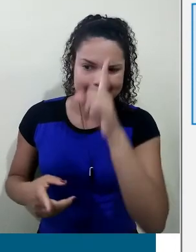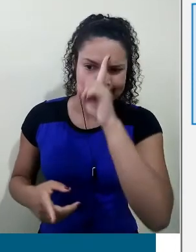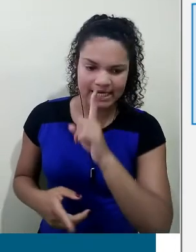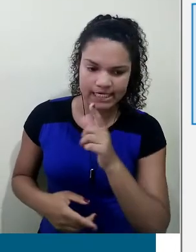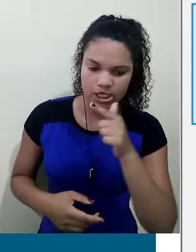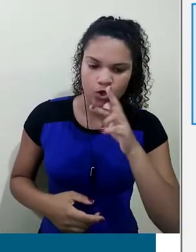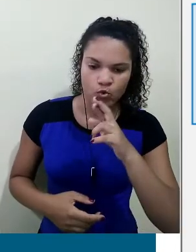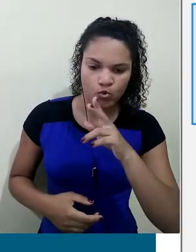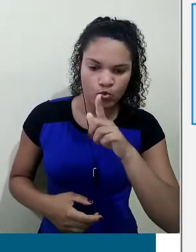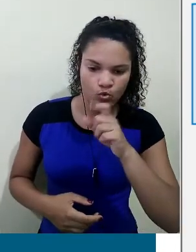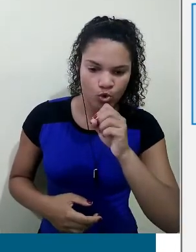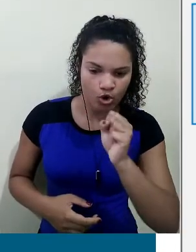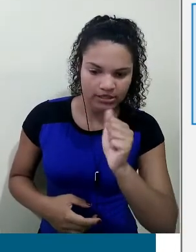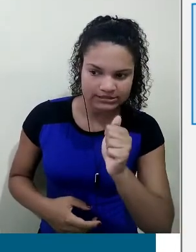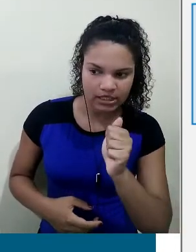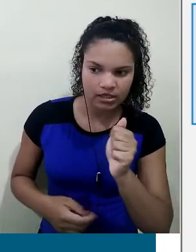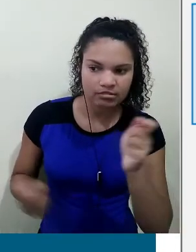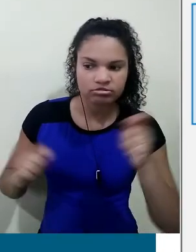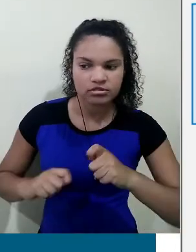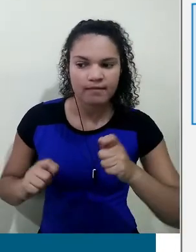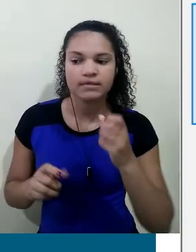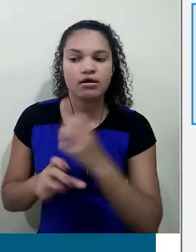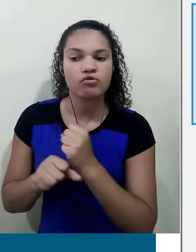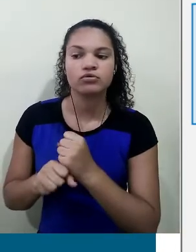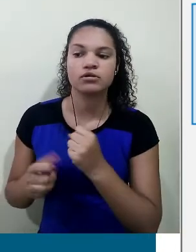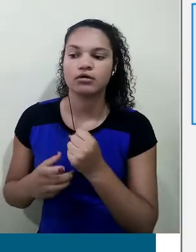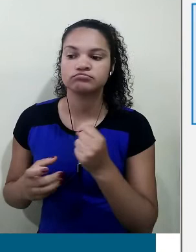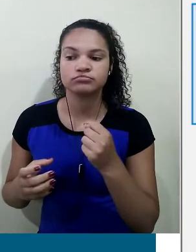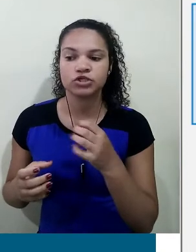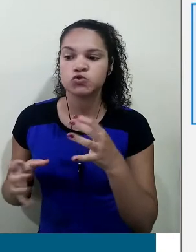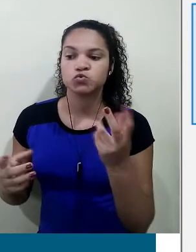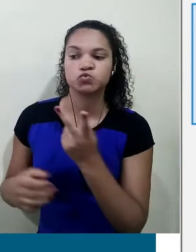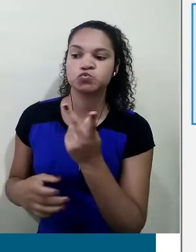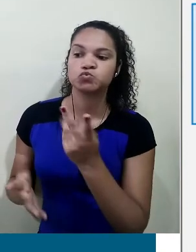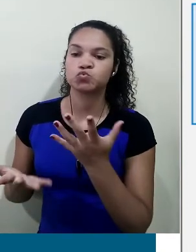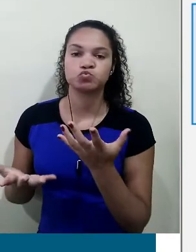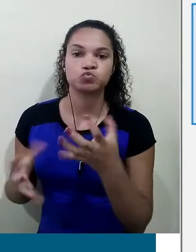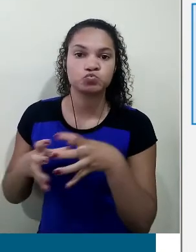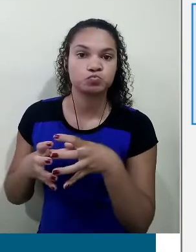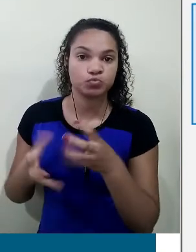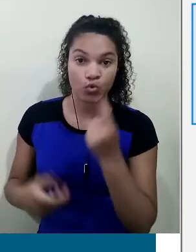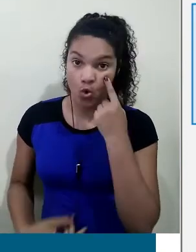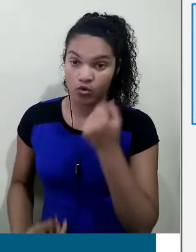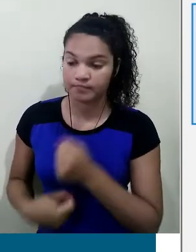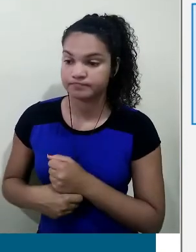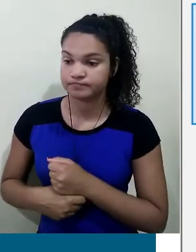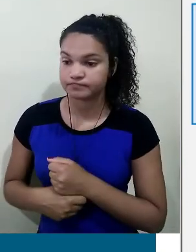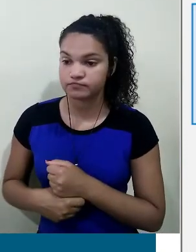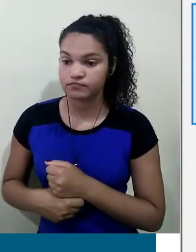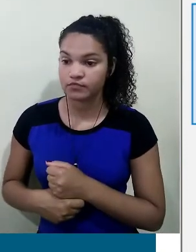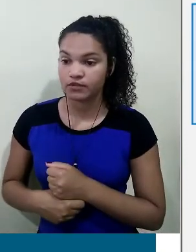indivíduos com sementes amarelas rugosas, nós vamos calcular a intersecção entre 2 subconjuntos, o